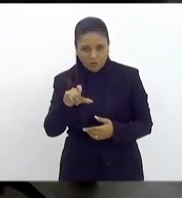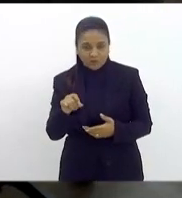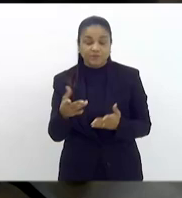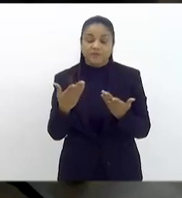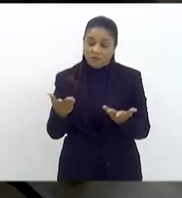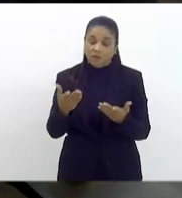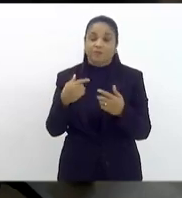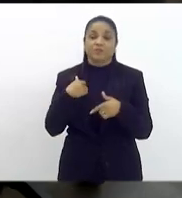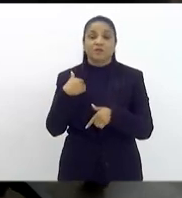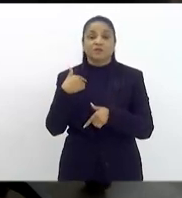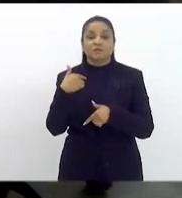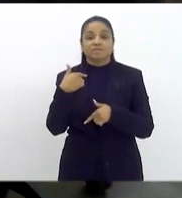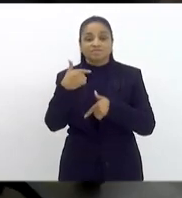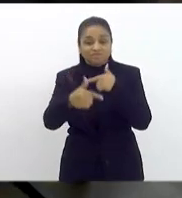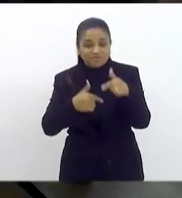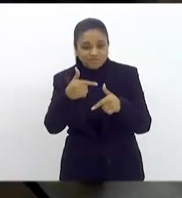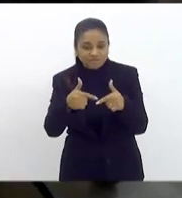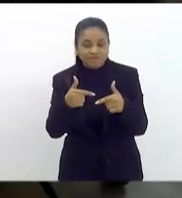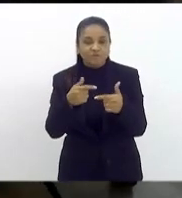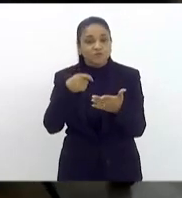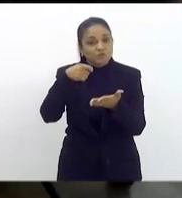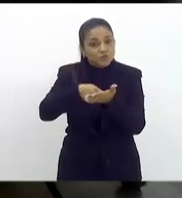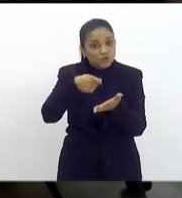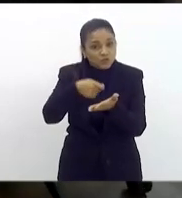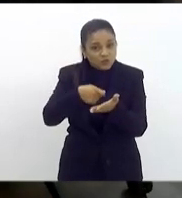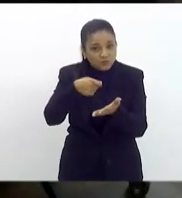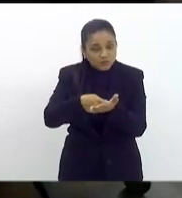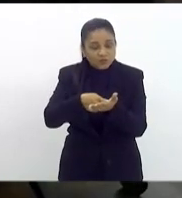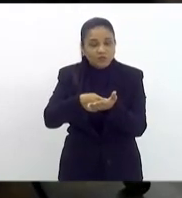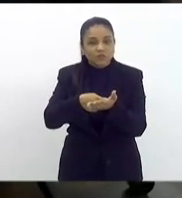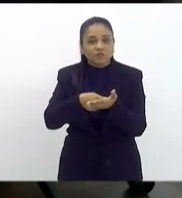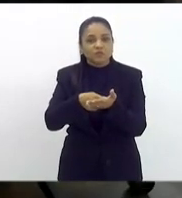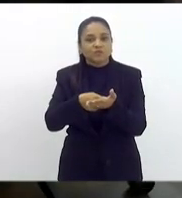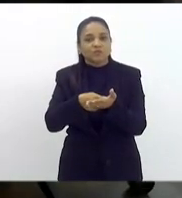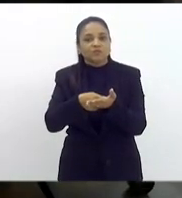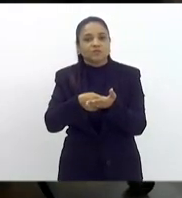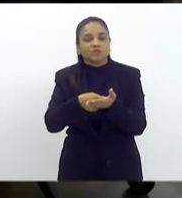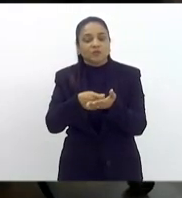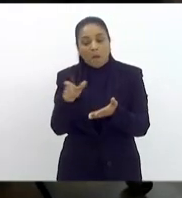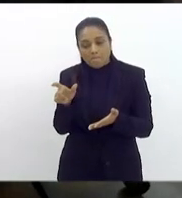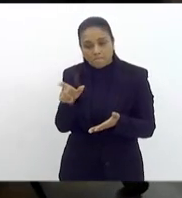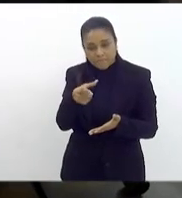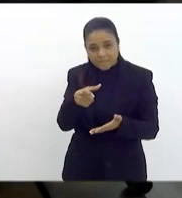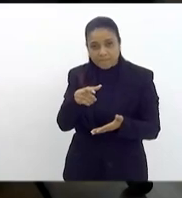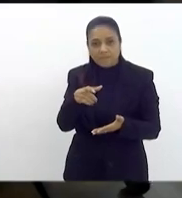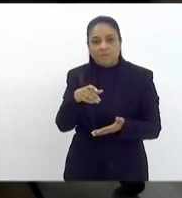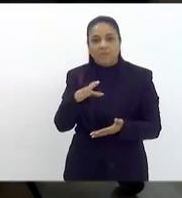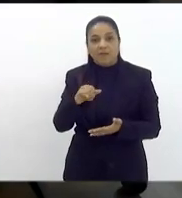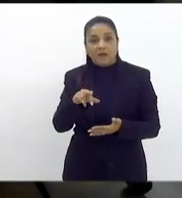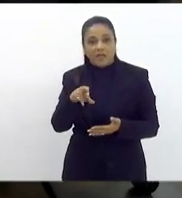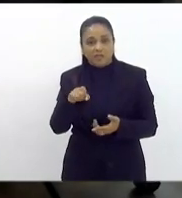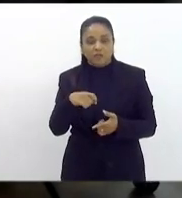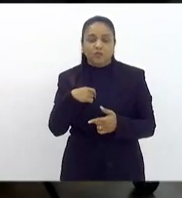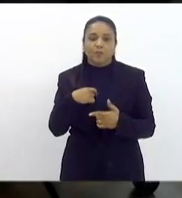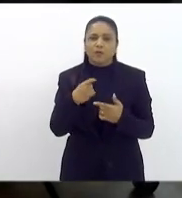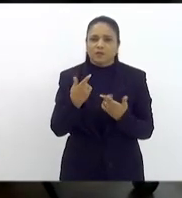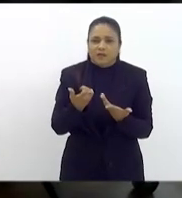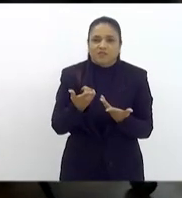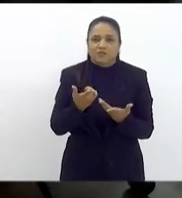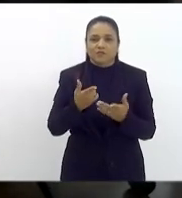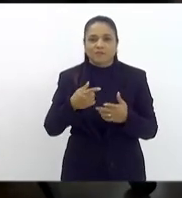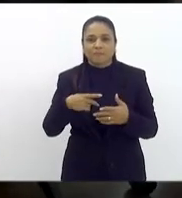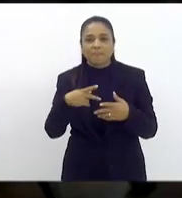O serviço de cobrança, por exemplo, de cartão de crédito ou de protesto,